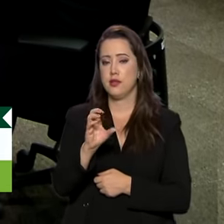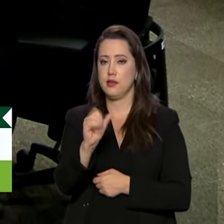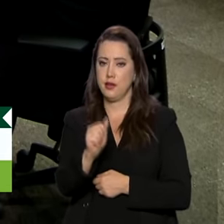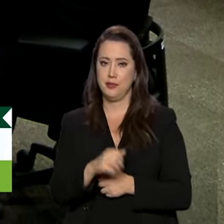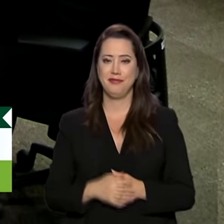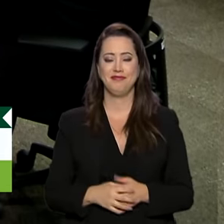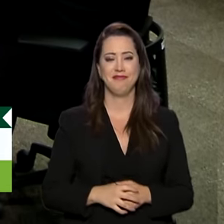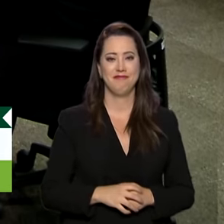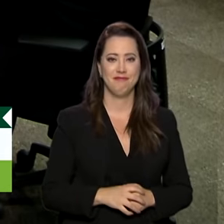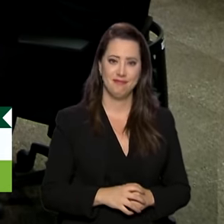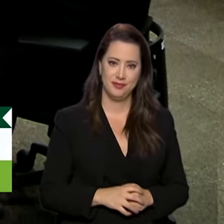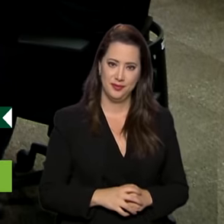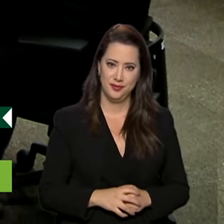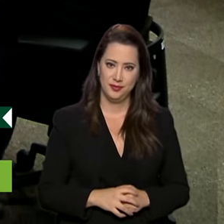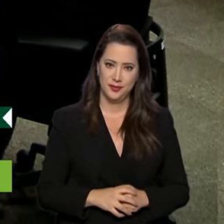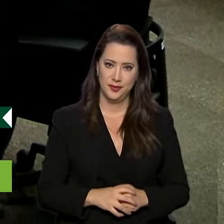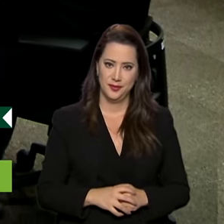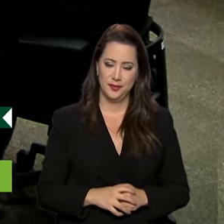a